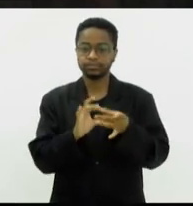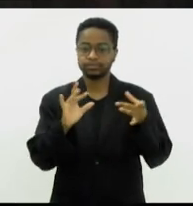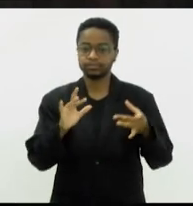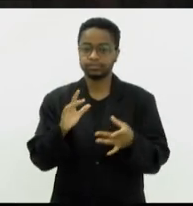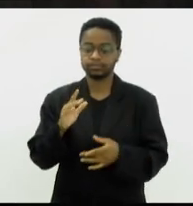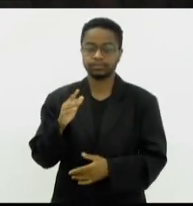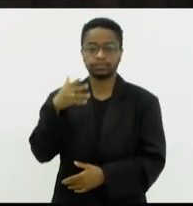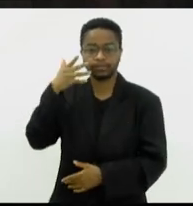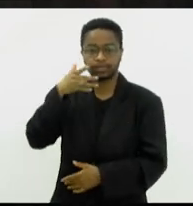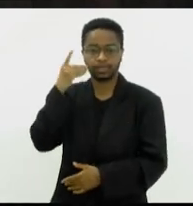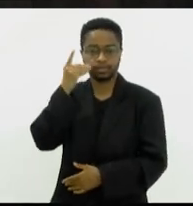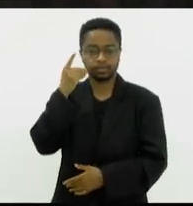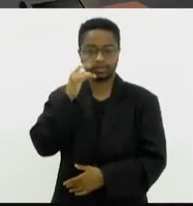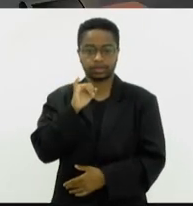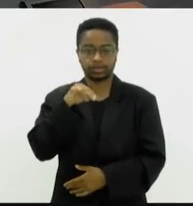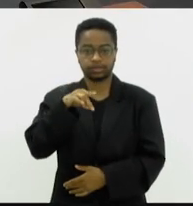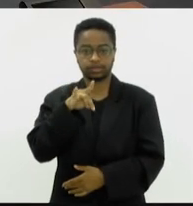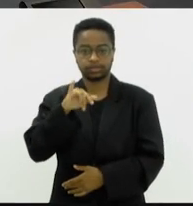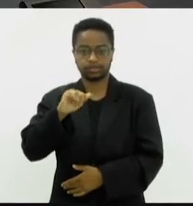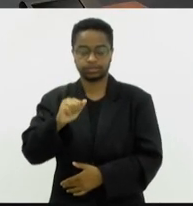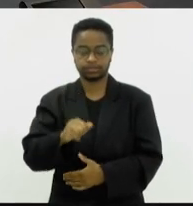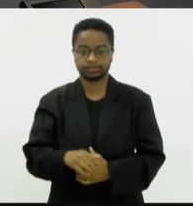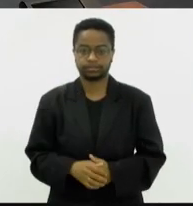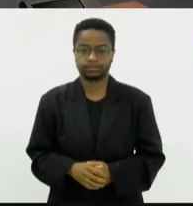deputada Índia armel